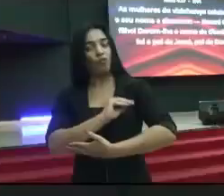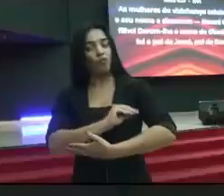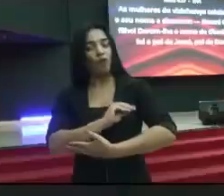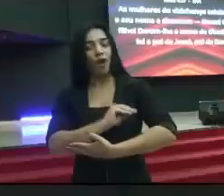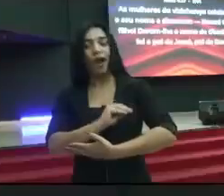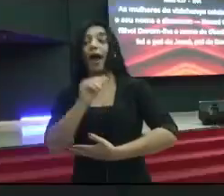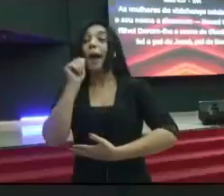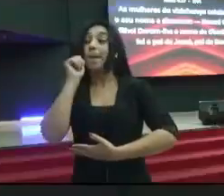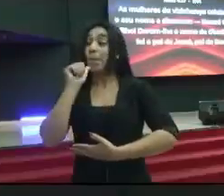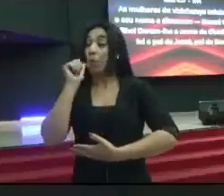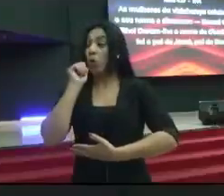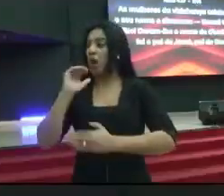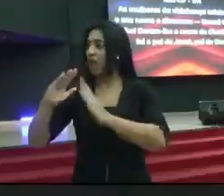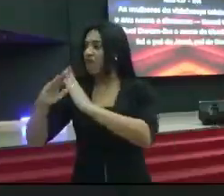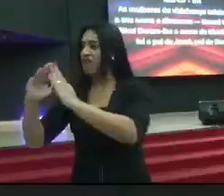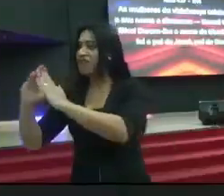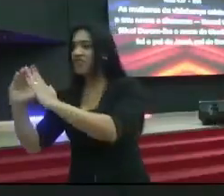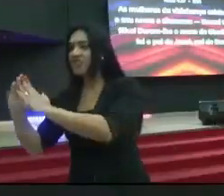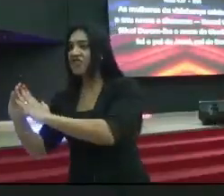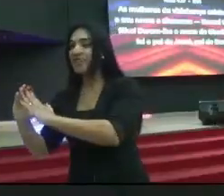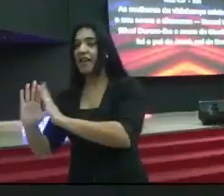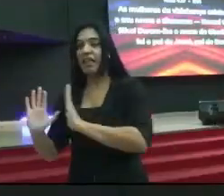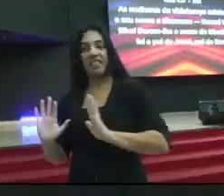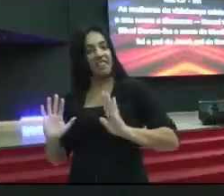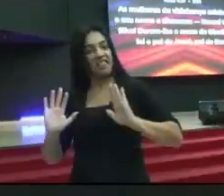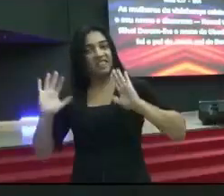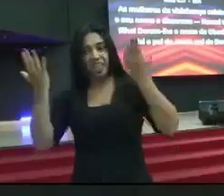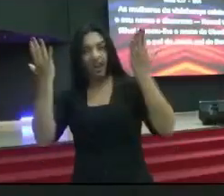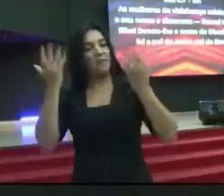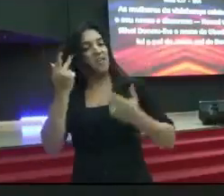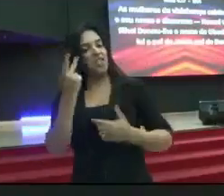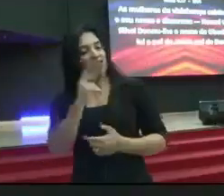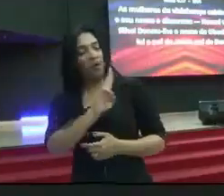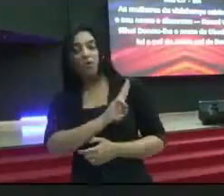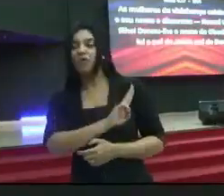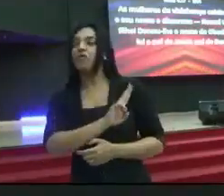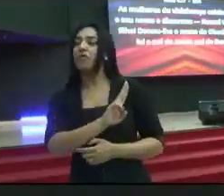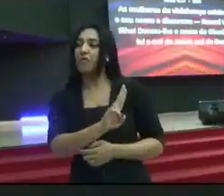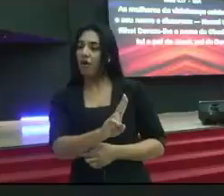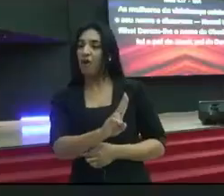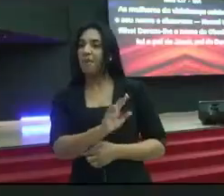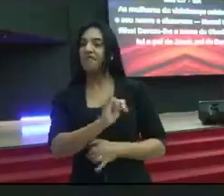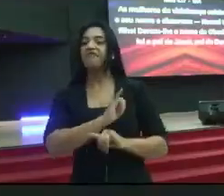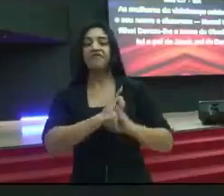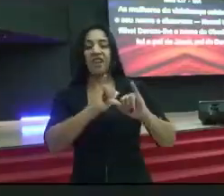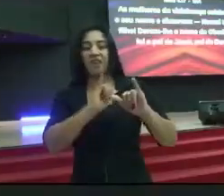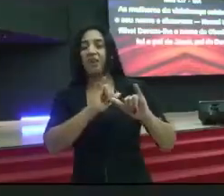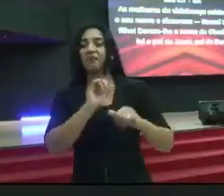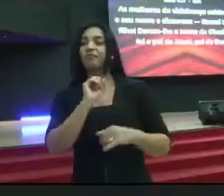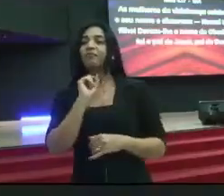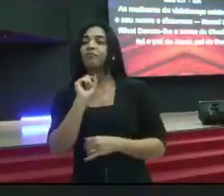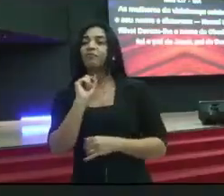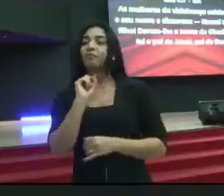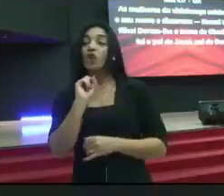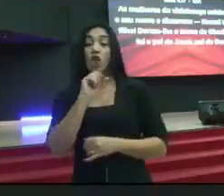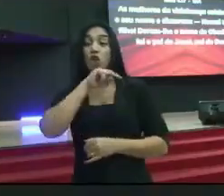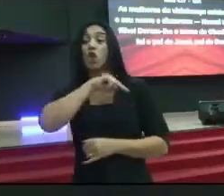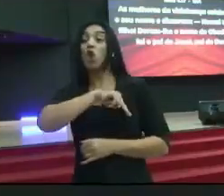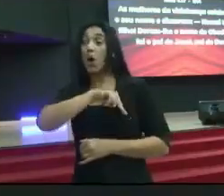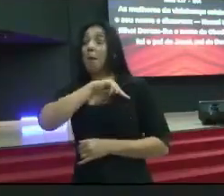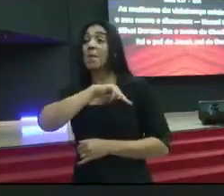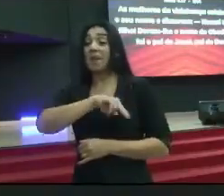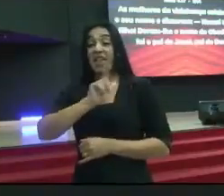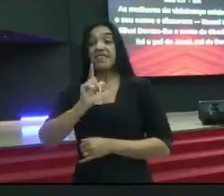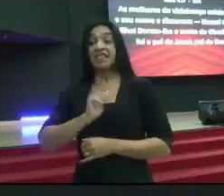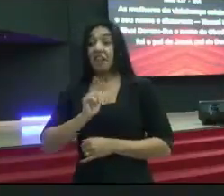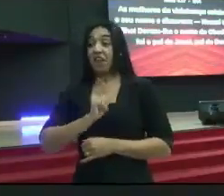As mulheres da vizinhança celebraram o seu nome e disseram: Noemi tem